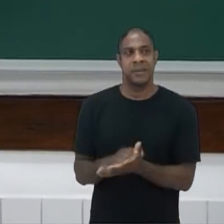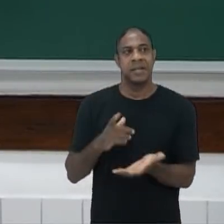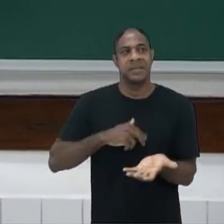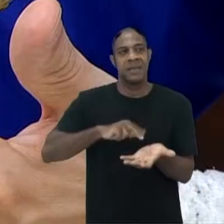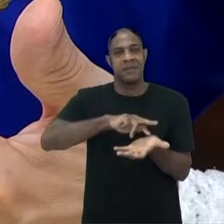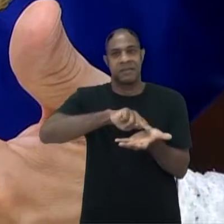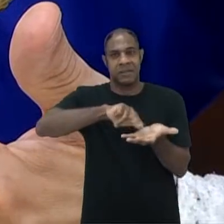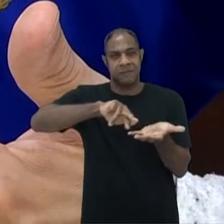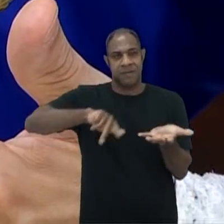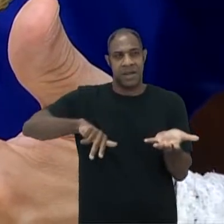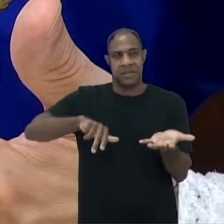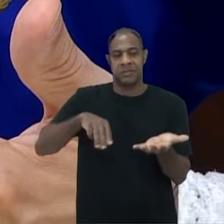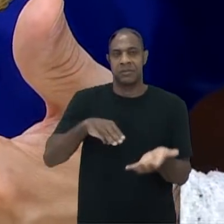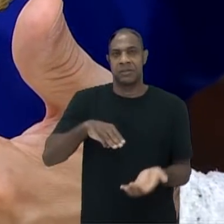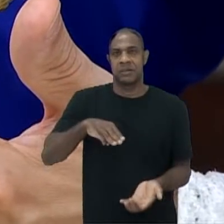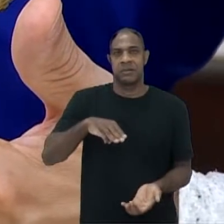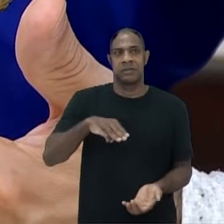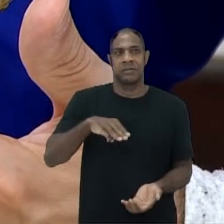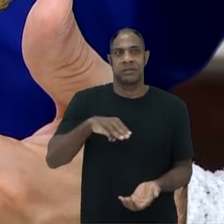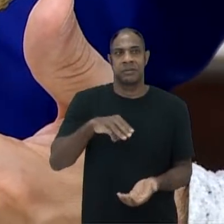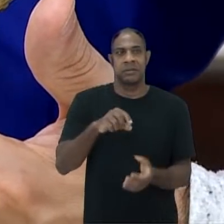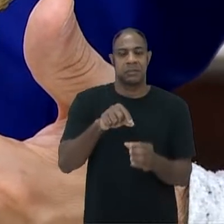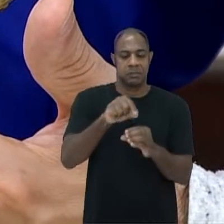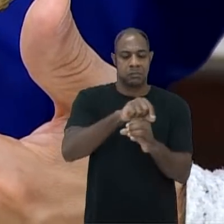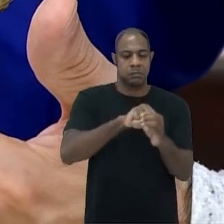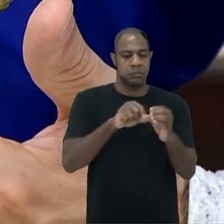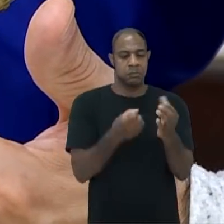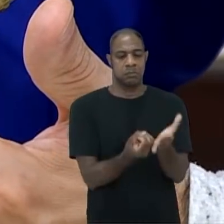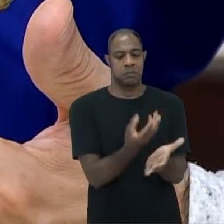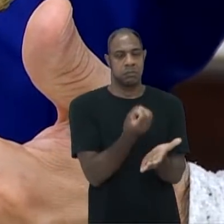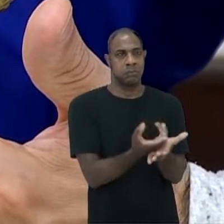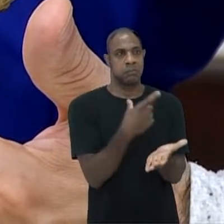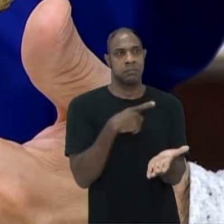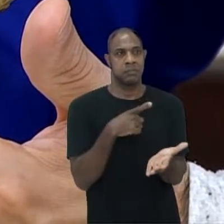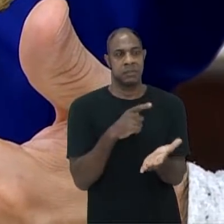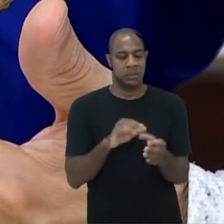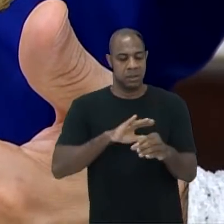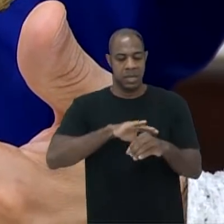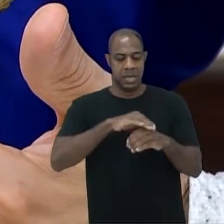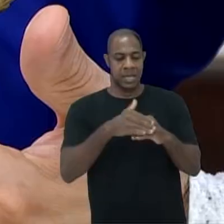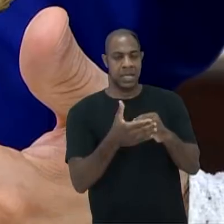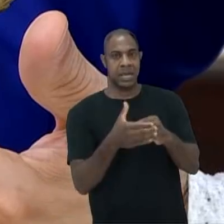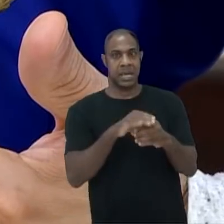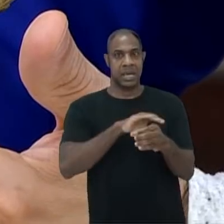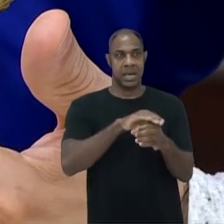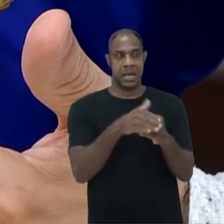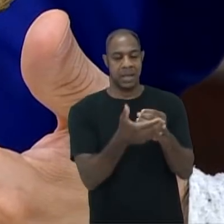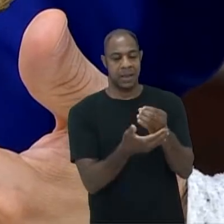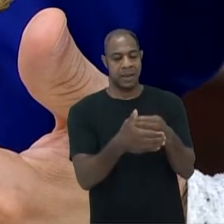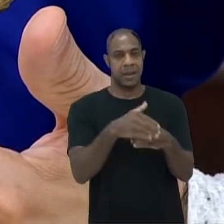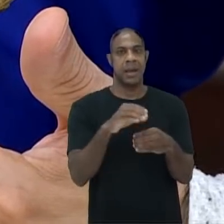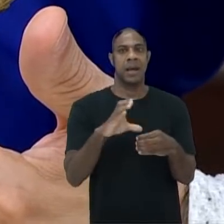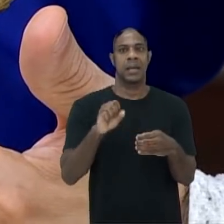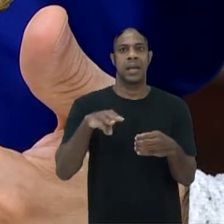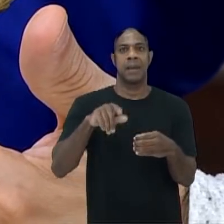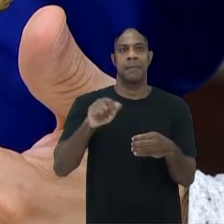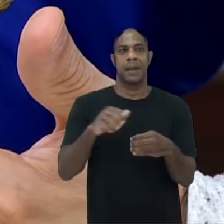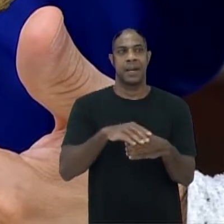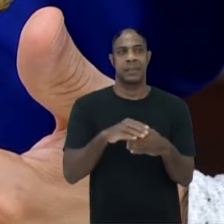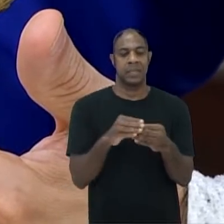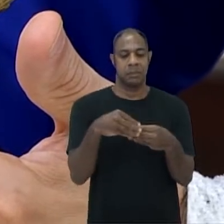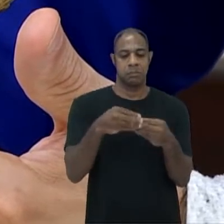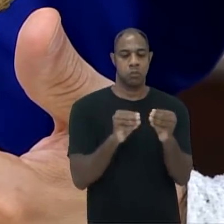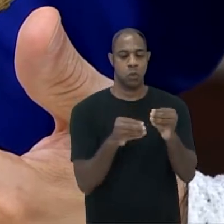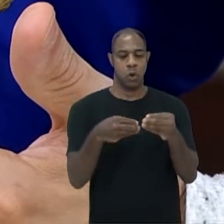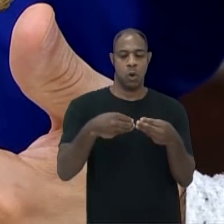mas tem uma aqui embaixo para vocês. Então, ela tem uma bicamada lipídica, ela tem cristas, ela tem dobras no interior